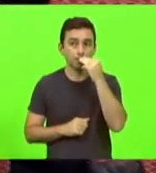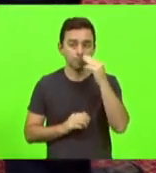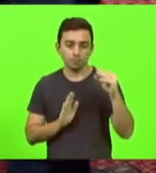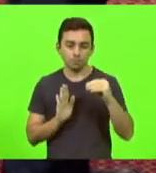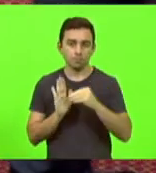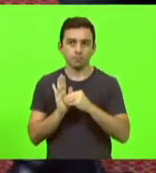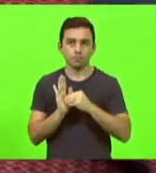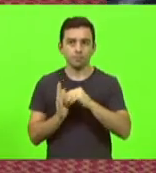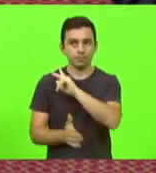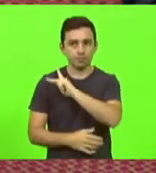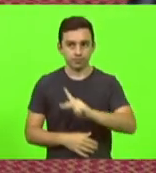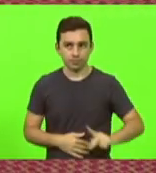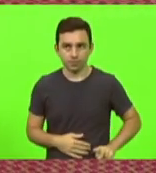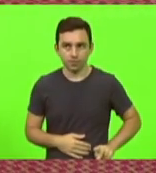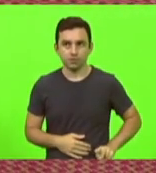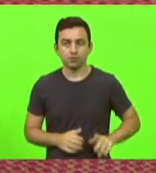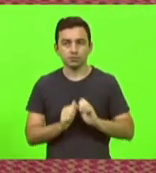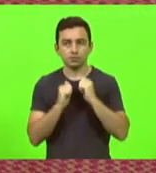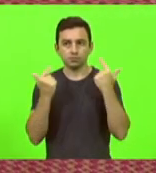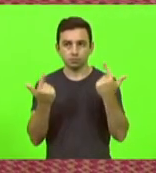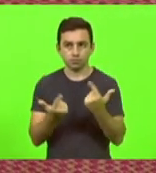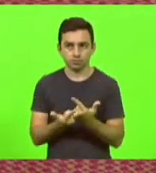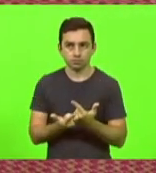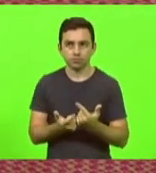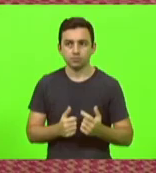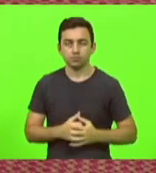o cargo de presidente da Assembleia Legislativa de Santa Catarina.